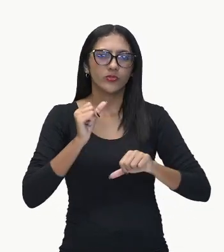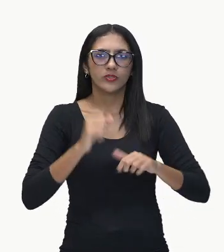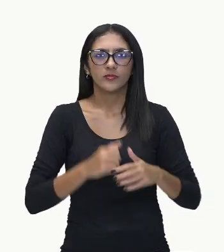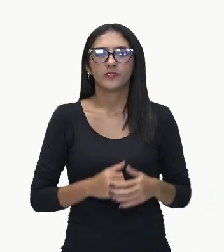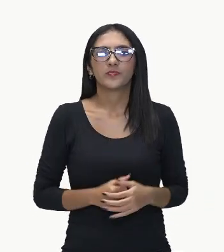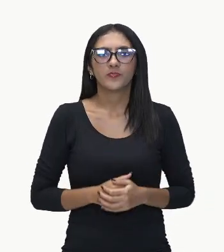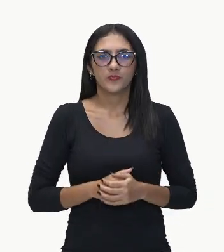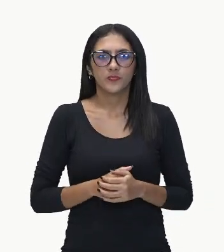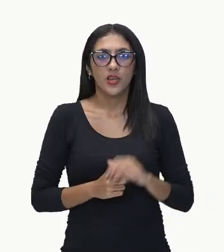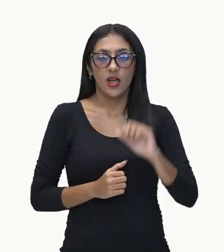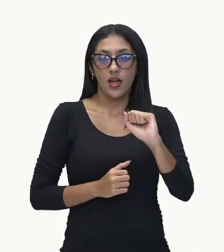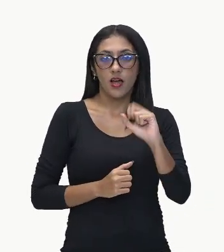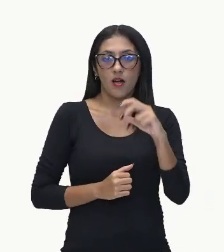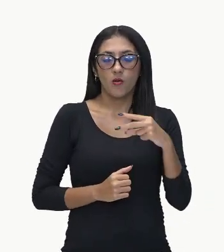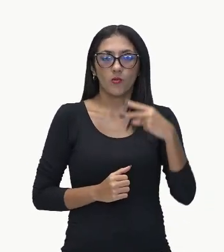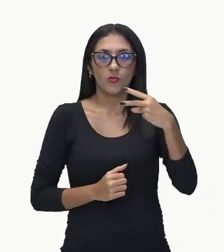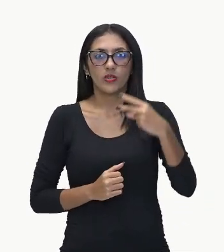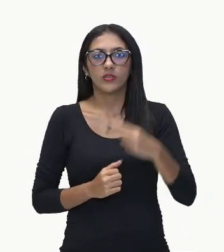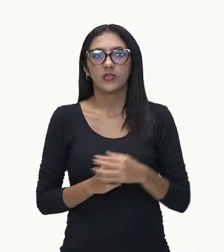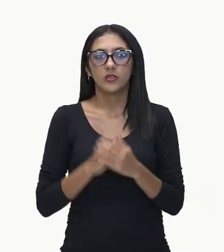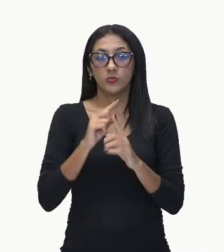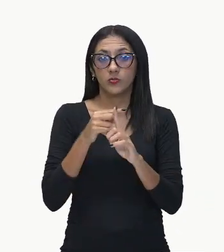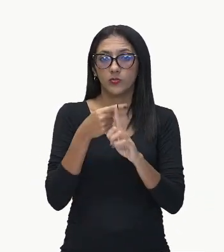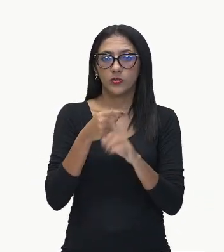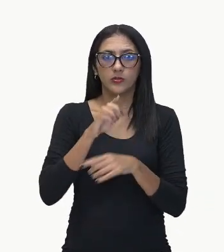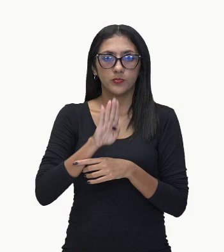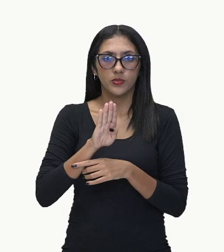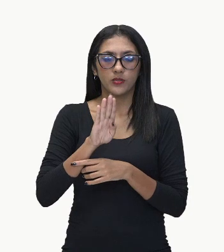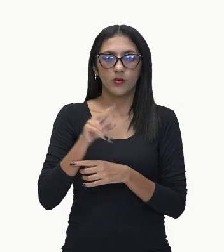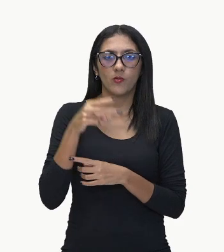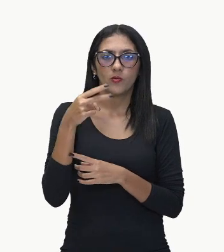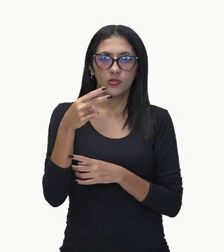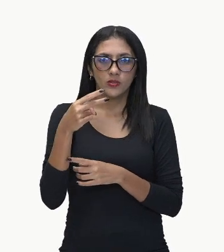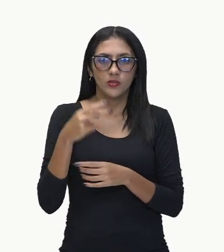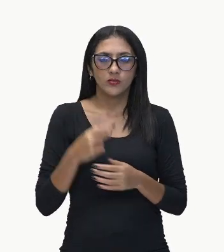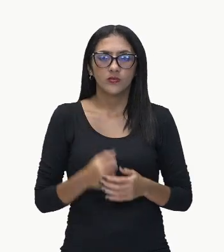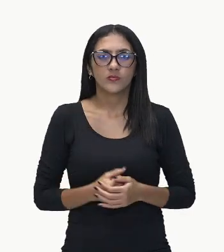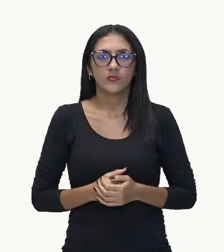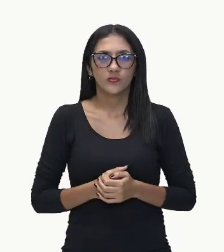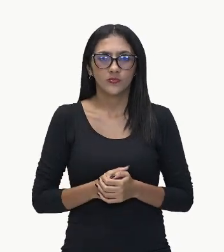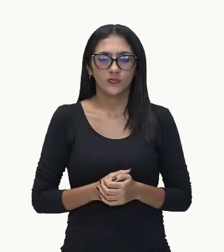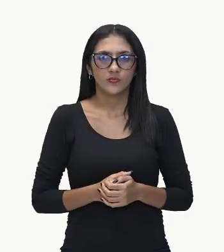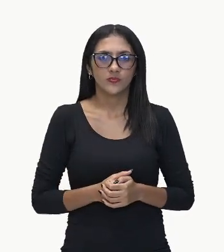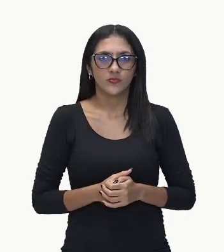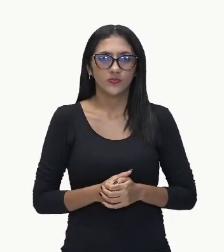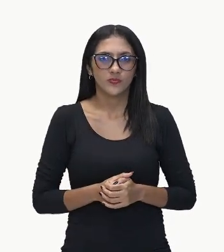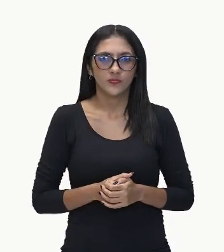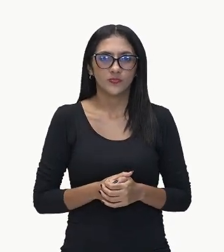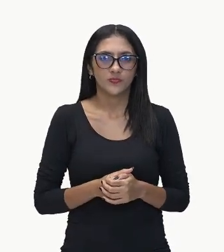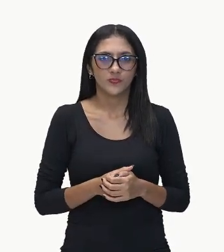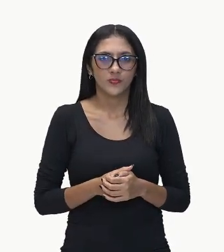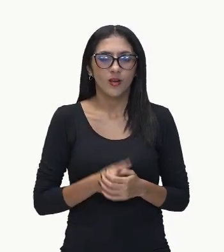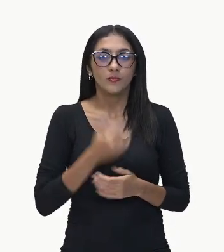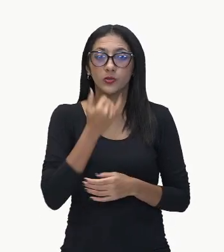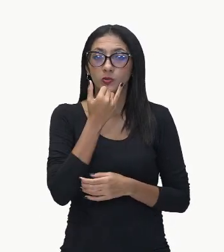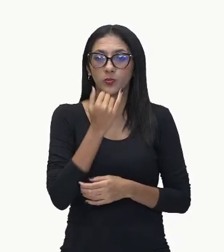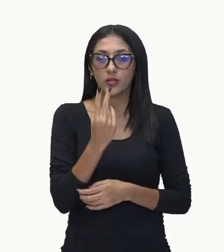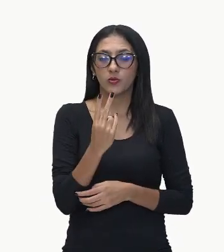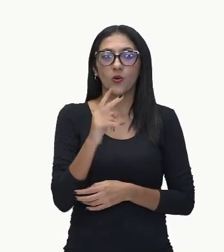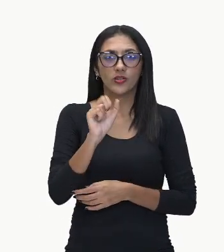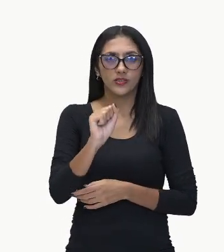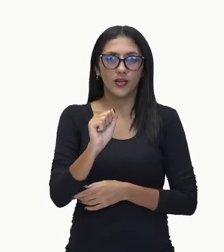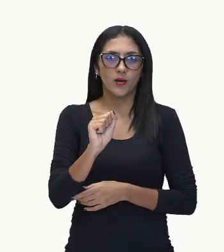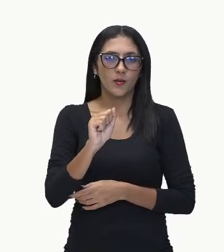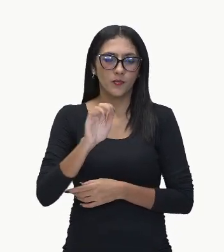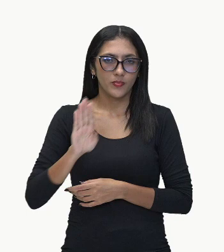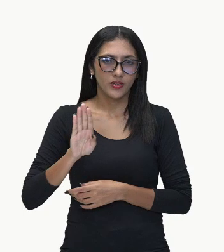é a qu mais B qu perdão perdão mais 2 ab